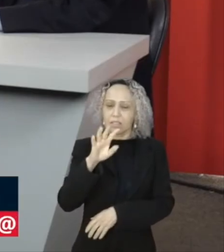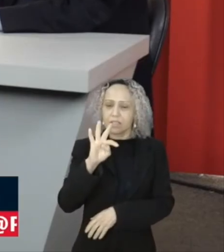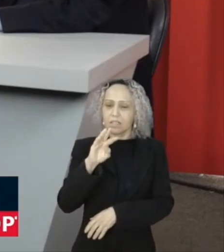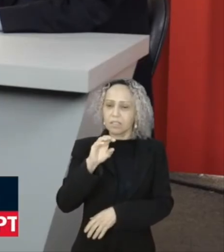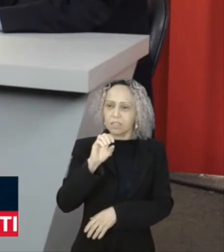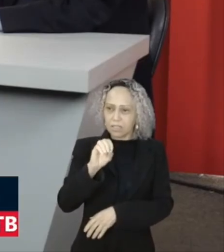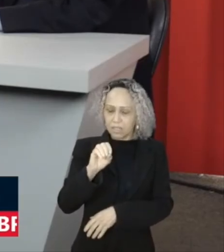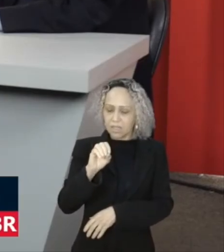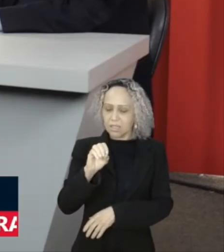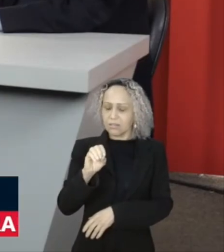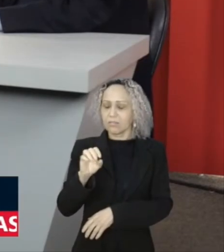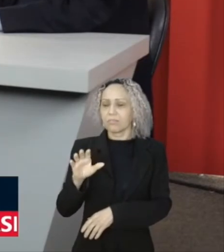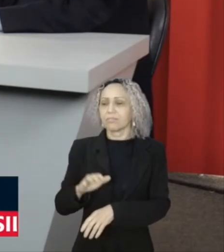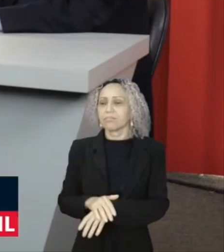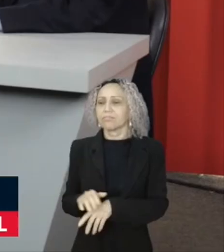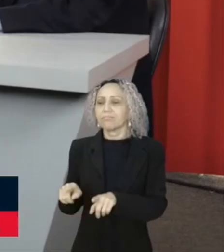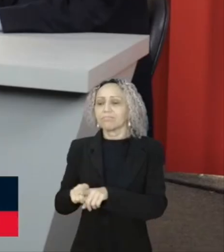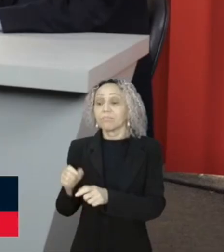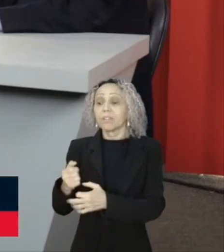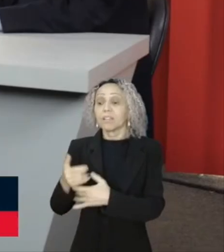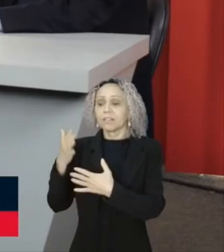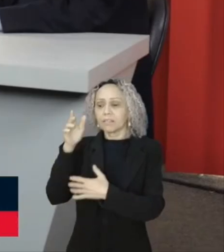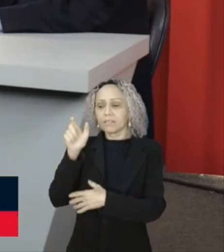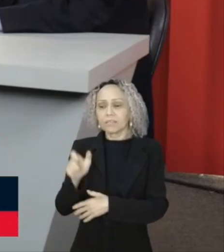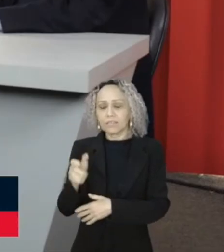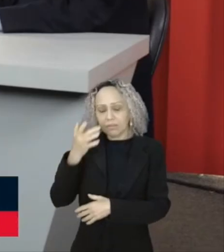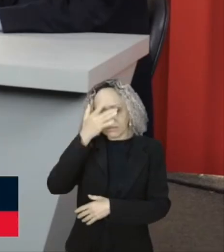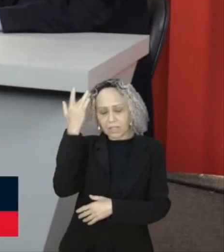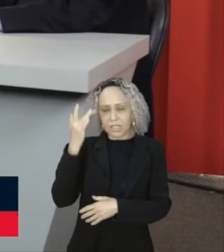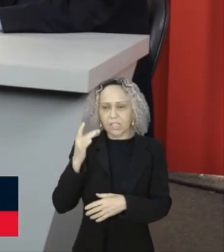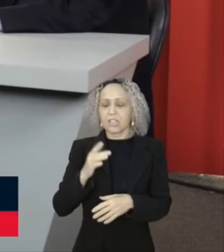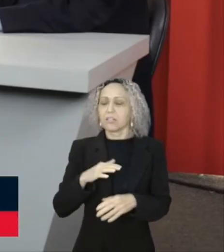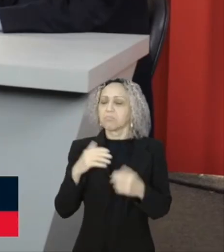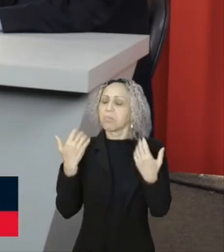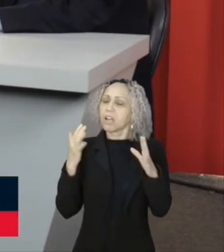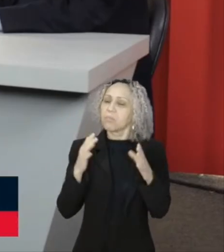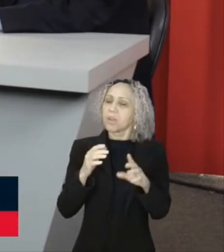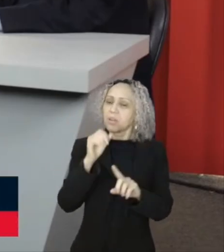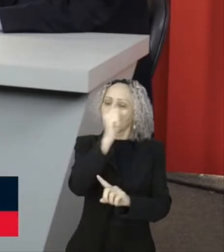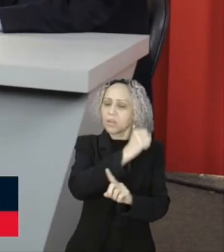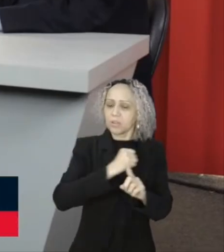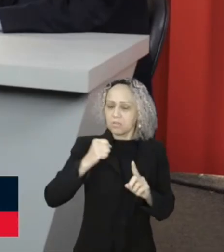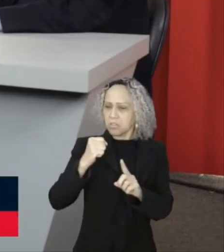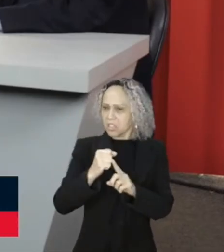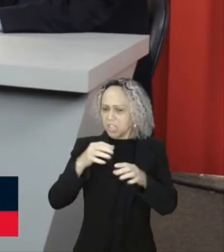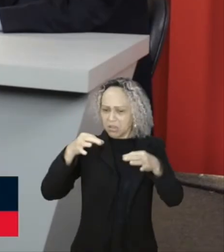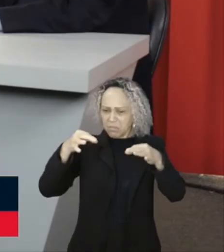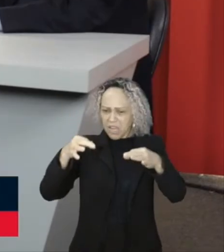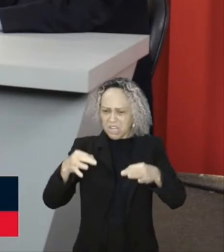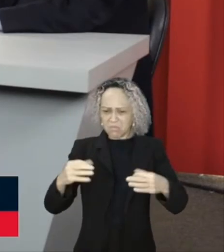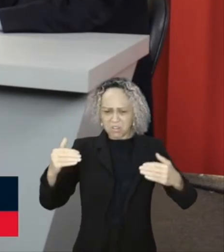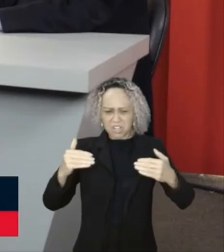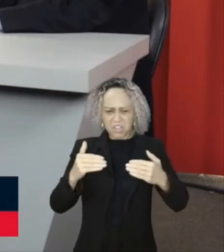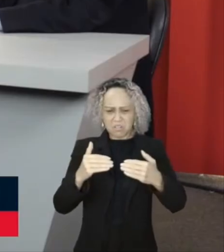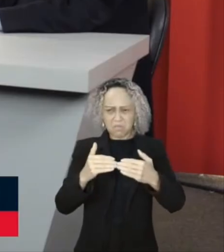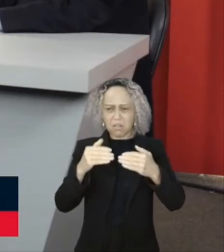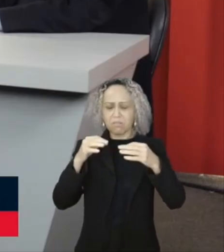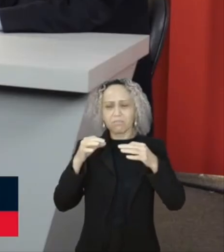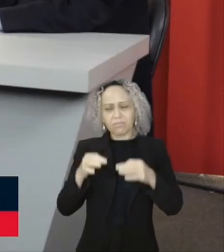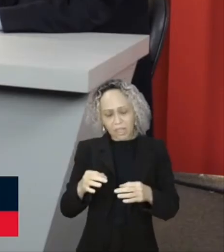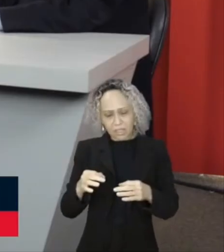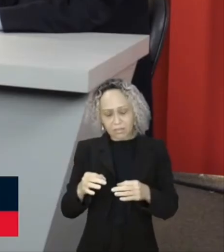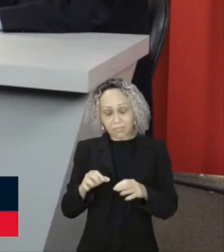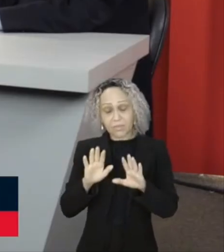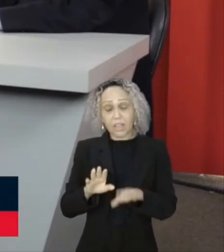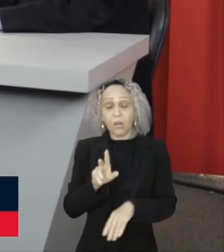justa, menos desigual, com fortalecimento da democracia é o que todos nós do PT queremos. E o PPA participativo é muito